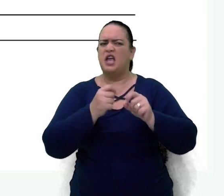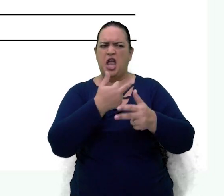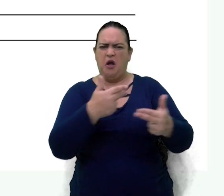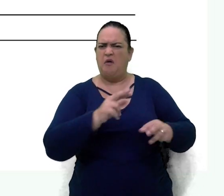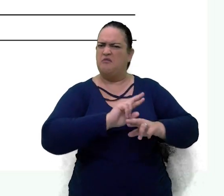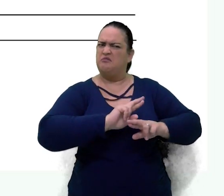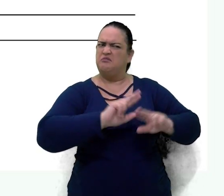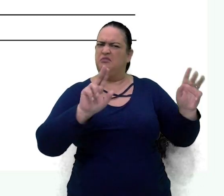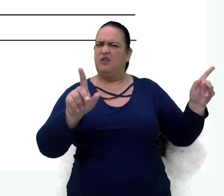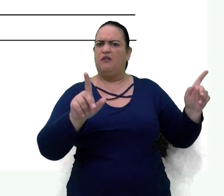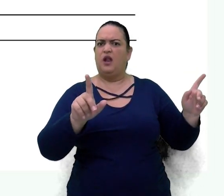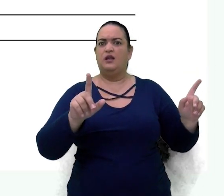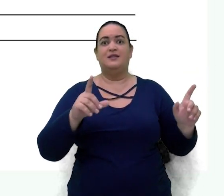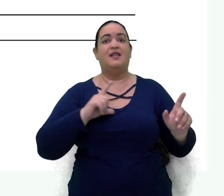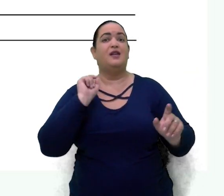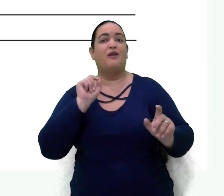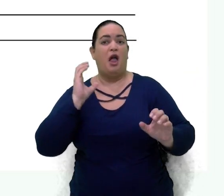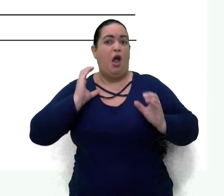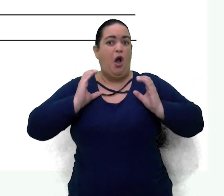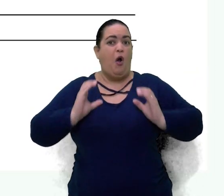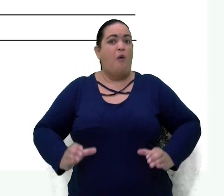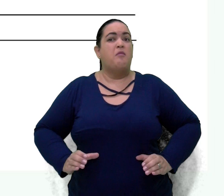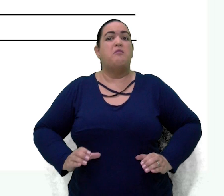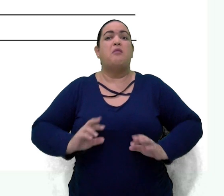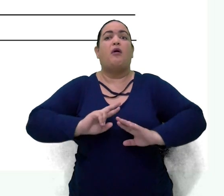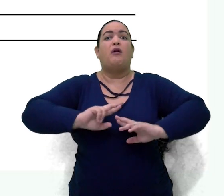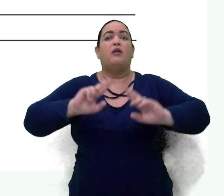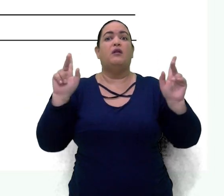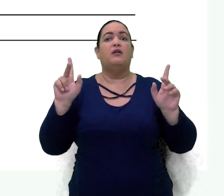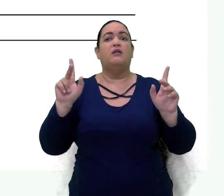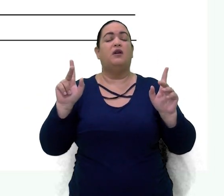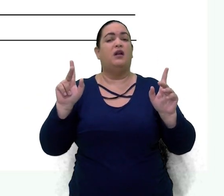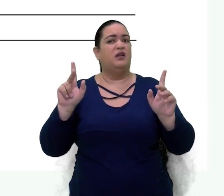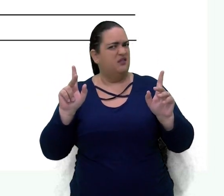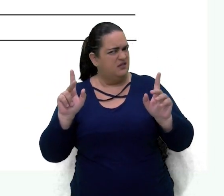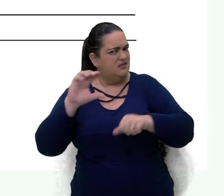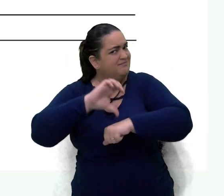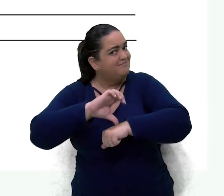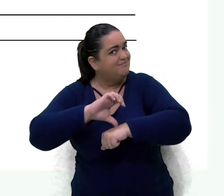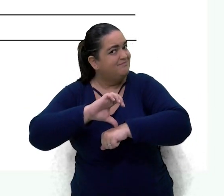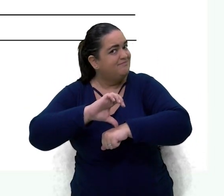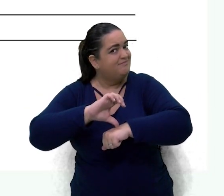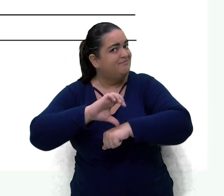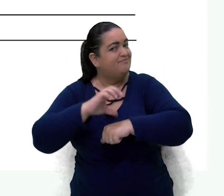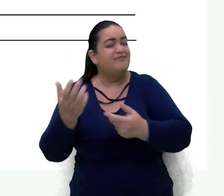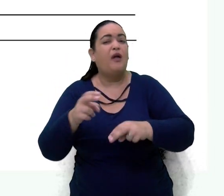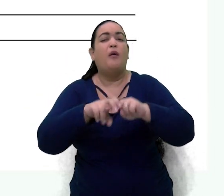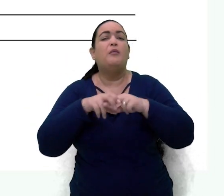seu comportamento. Será que ele muda o seu comportamento? Por que ele muda o